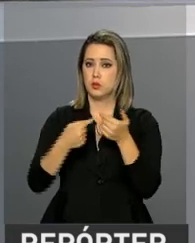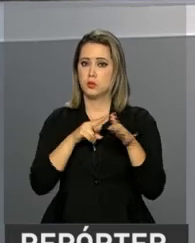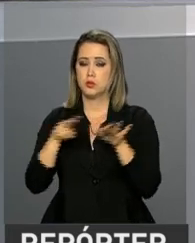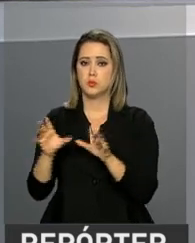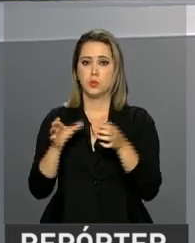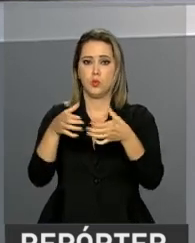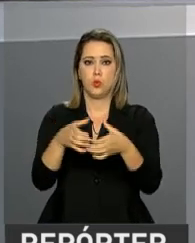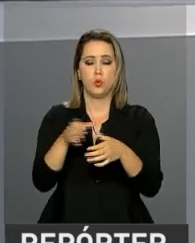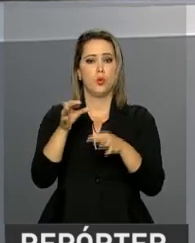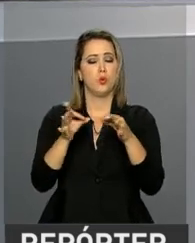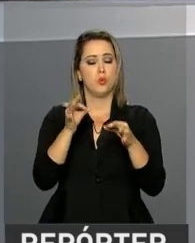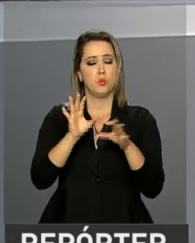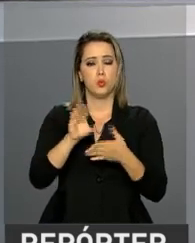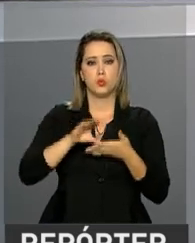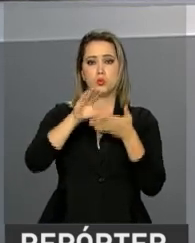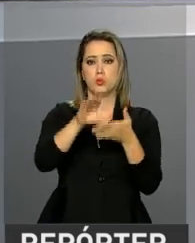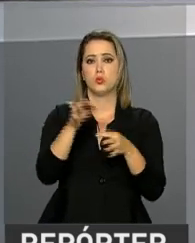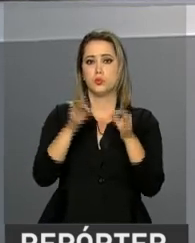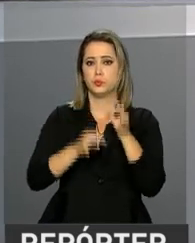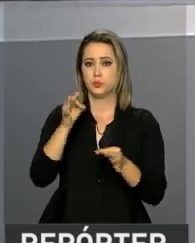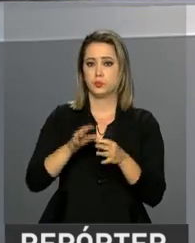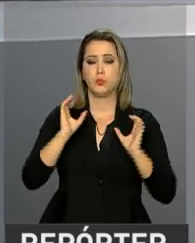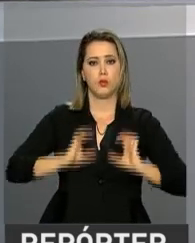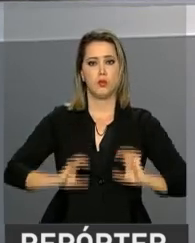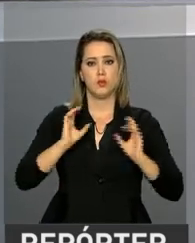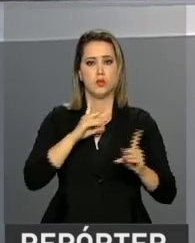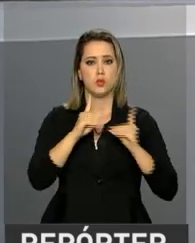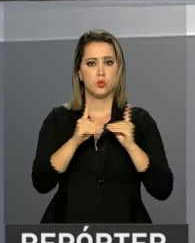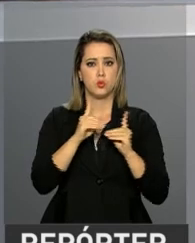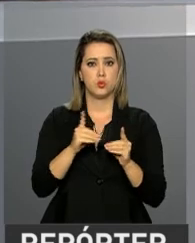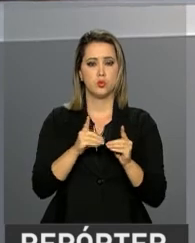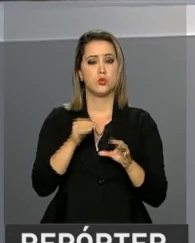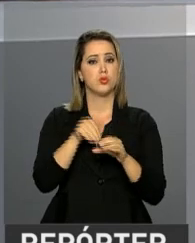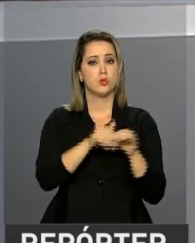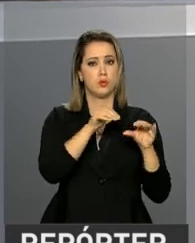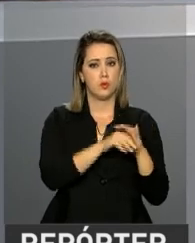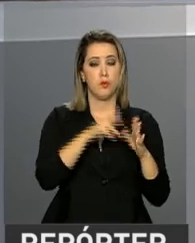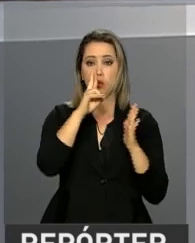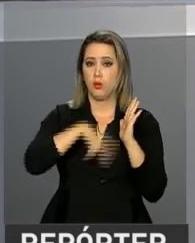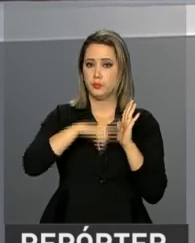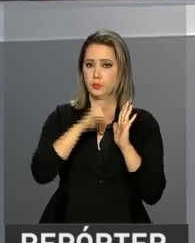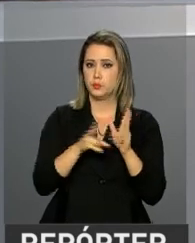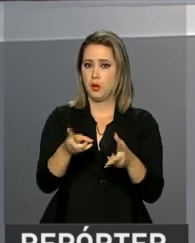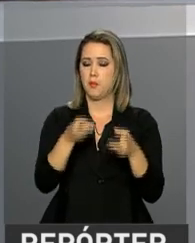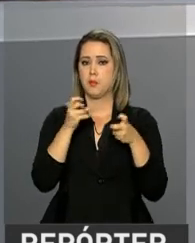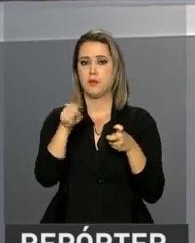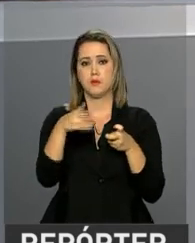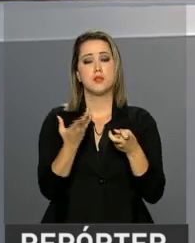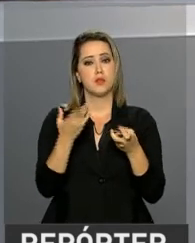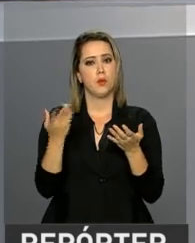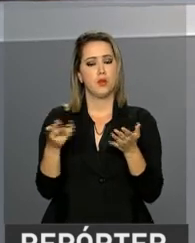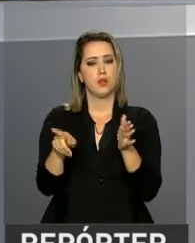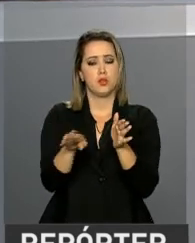comissão de constituição justiça e cidadania vai debater o tema e votar o parecer do relator a previsão é que a matéria chegue